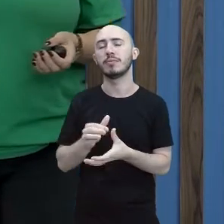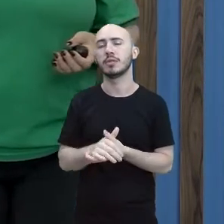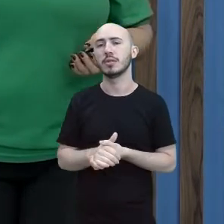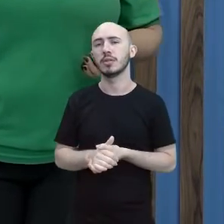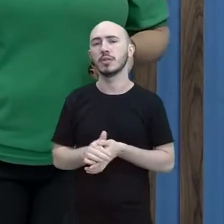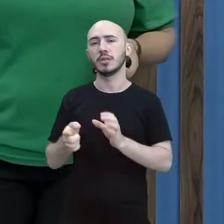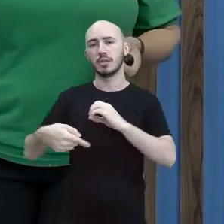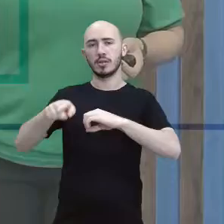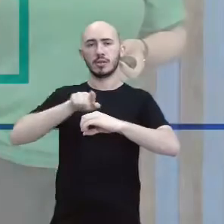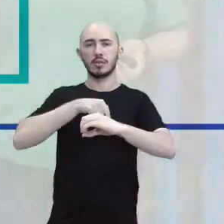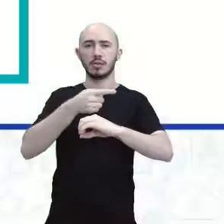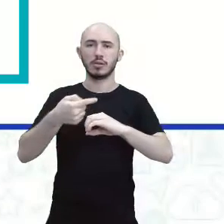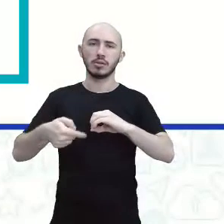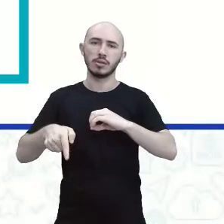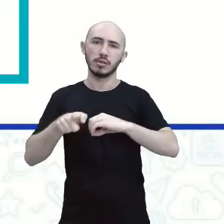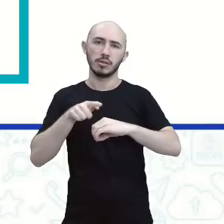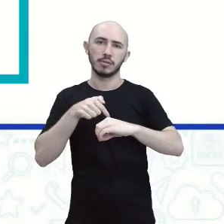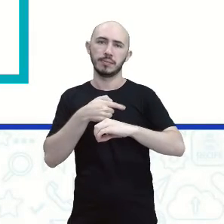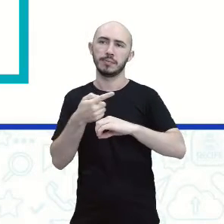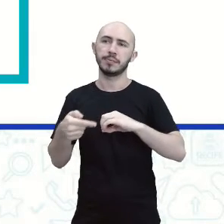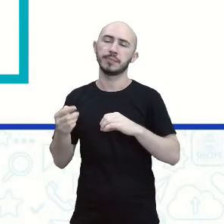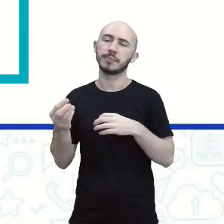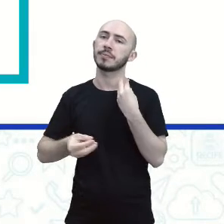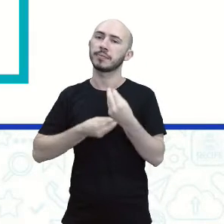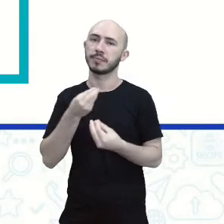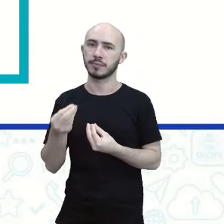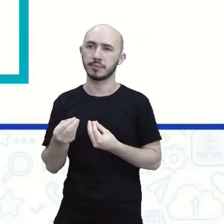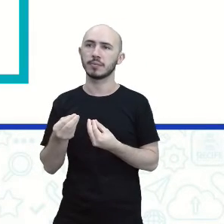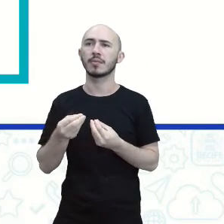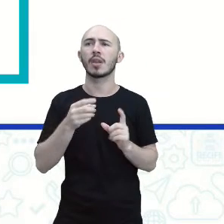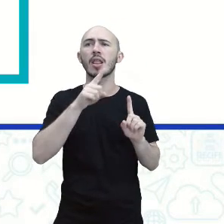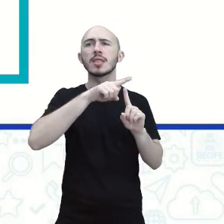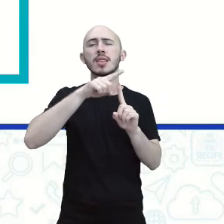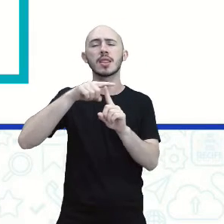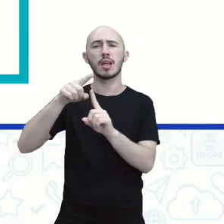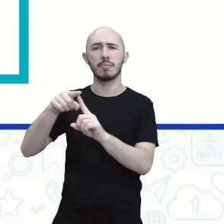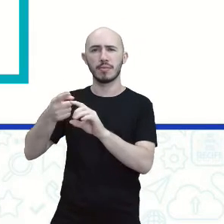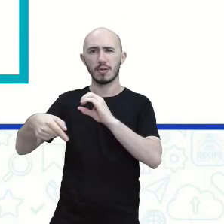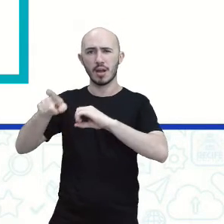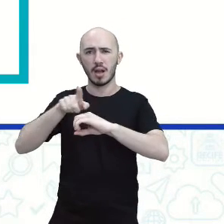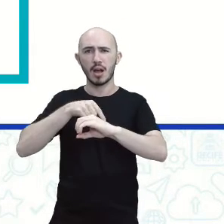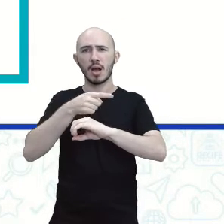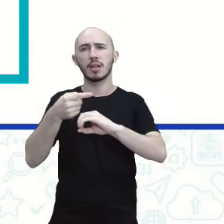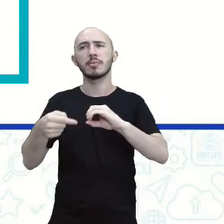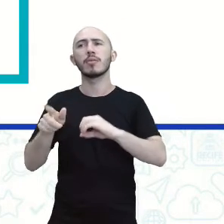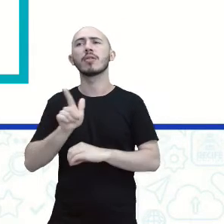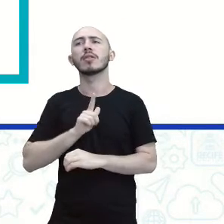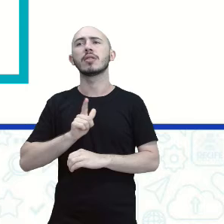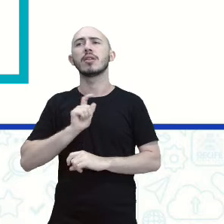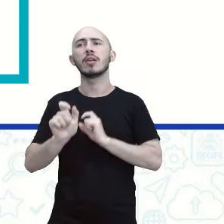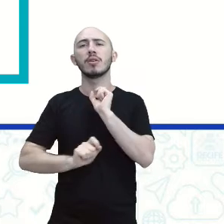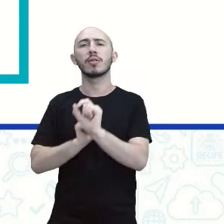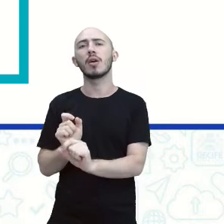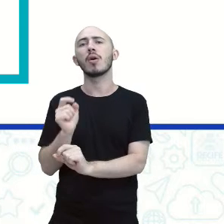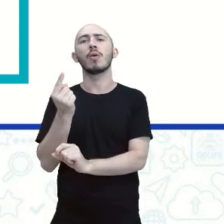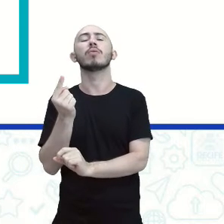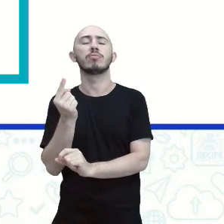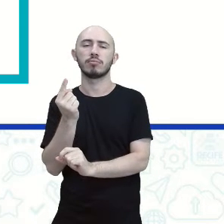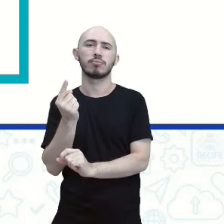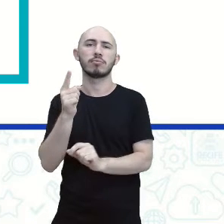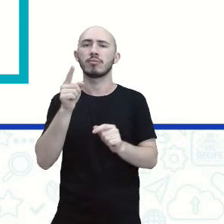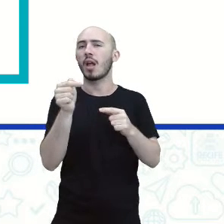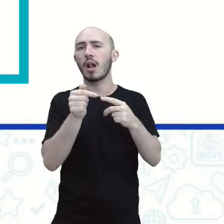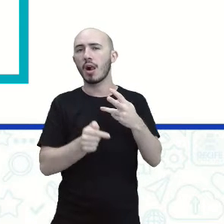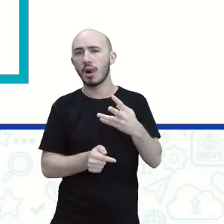atômico? Ele pensou o seguinte, que cada tipo de átomo ia constituir um elemento químico.